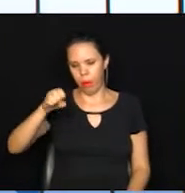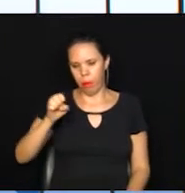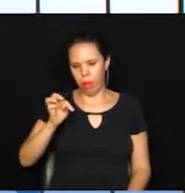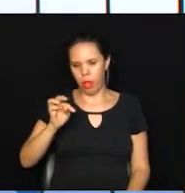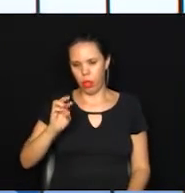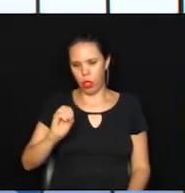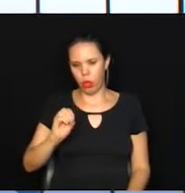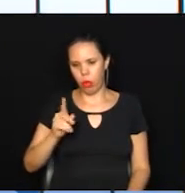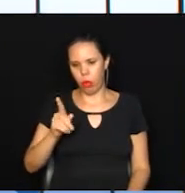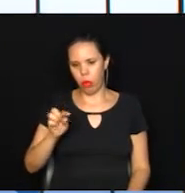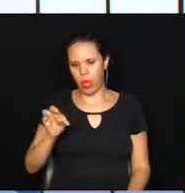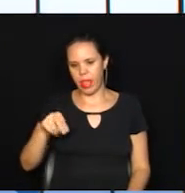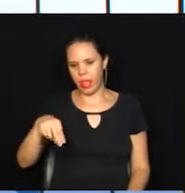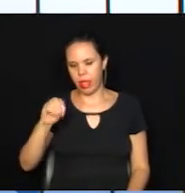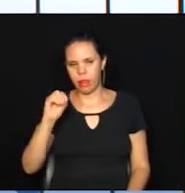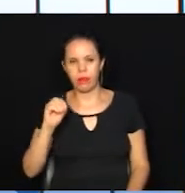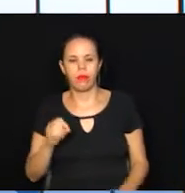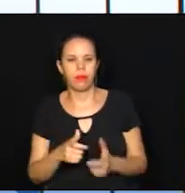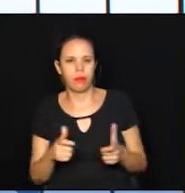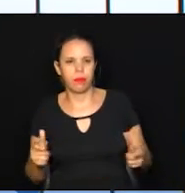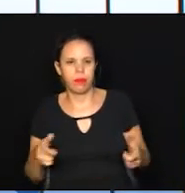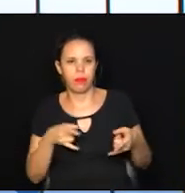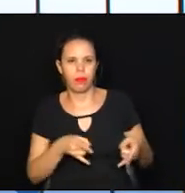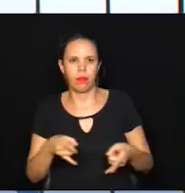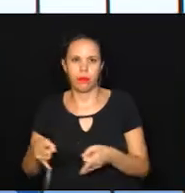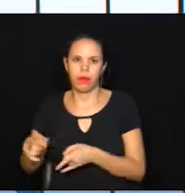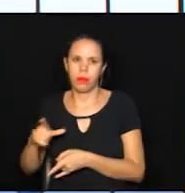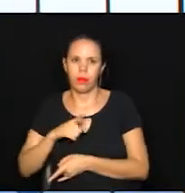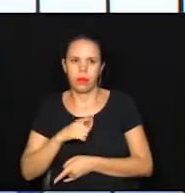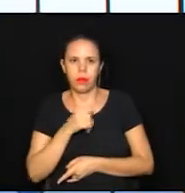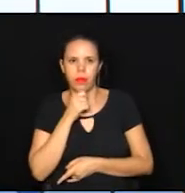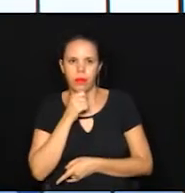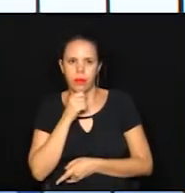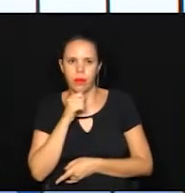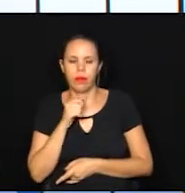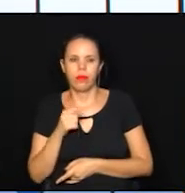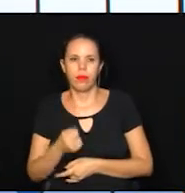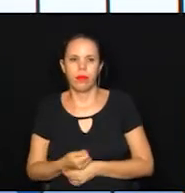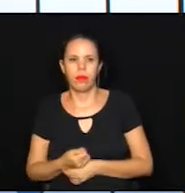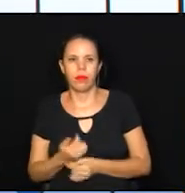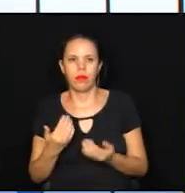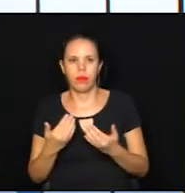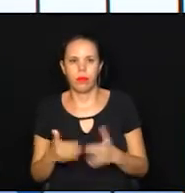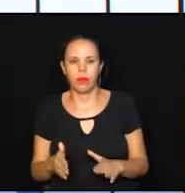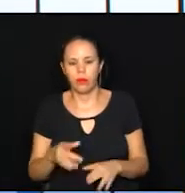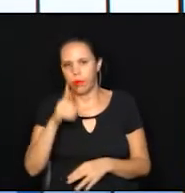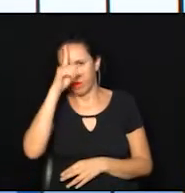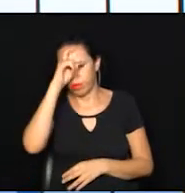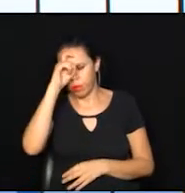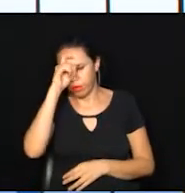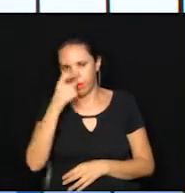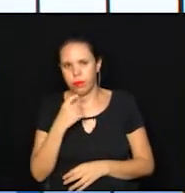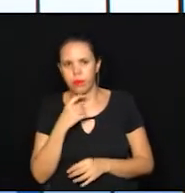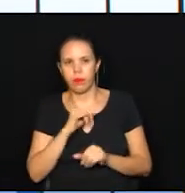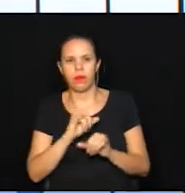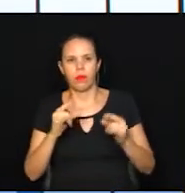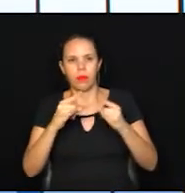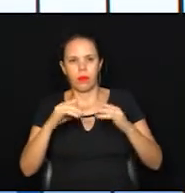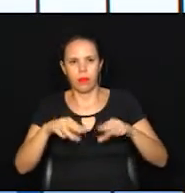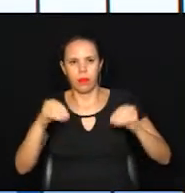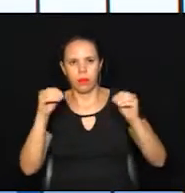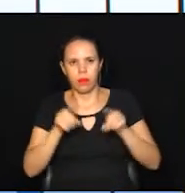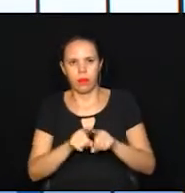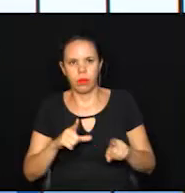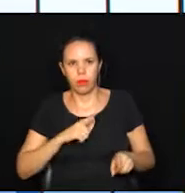E, além da ampliação de leitos, nós temos aí a previsão da reabertura do Hospital de Campanha, que